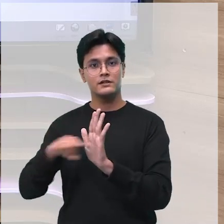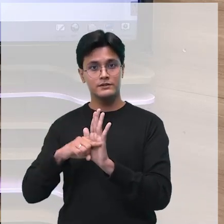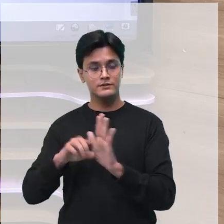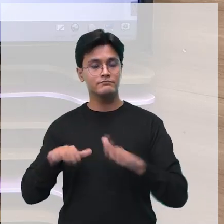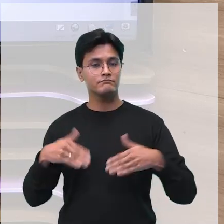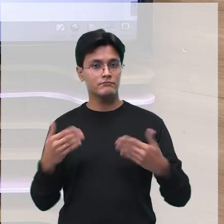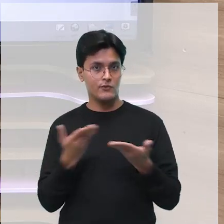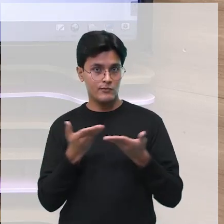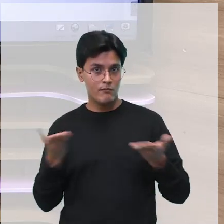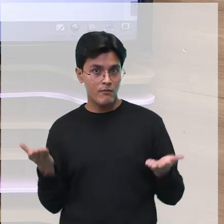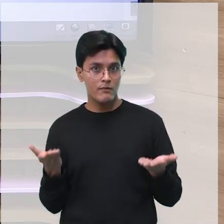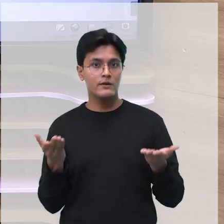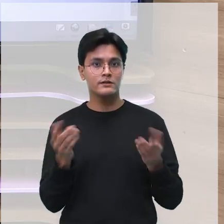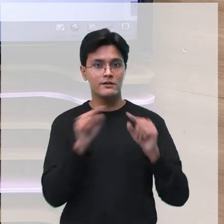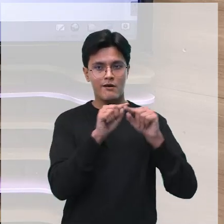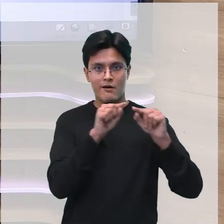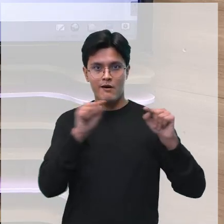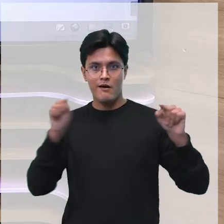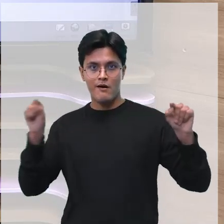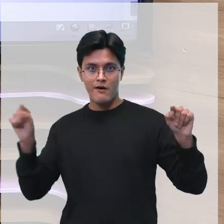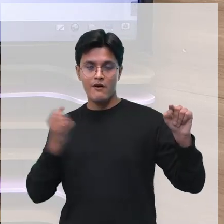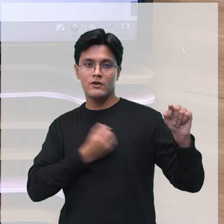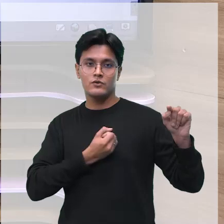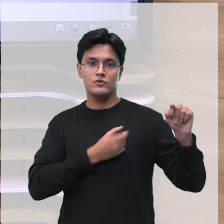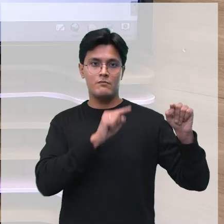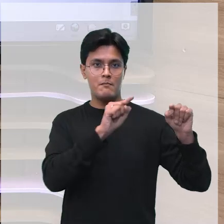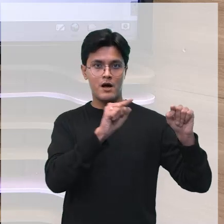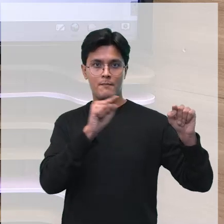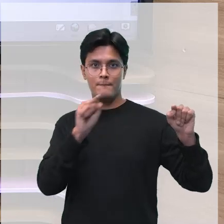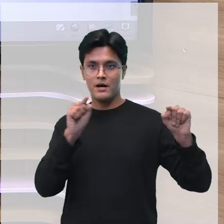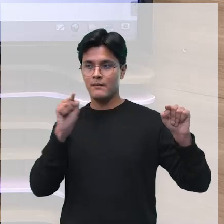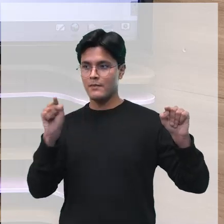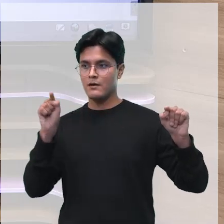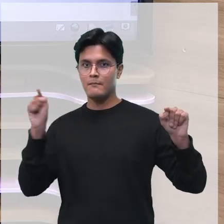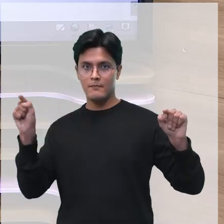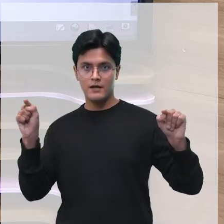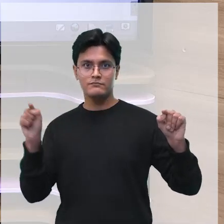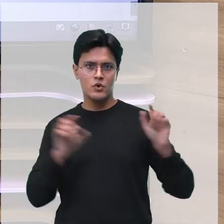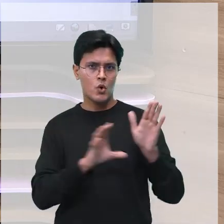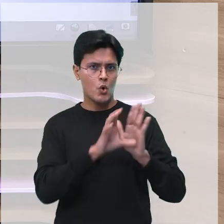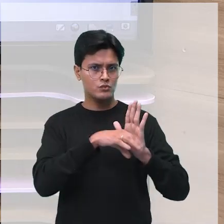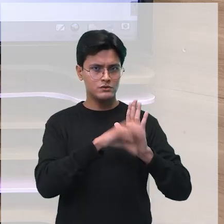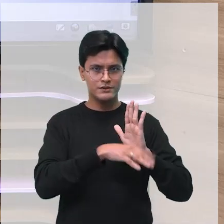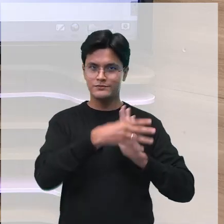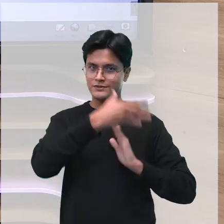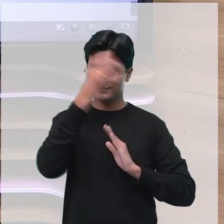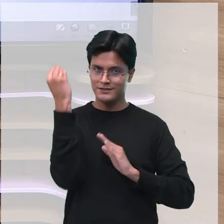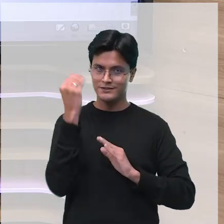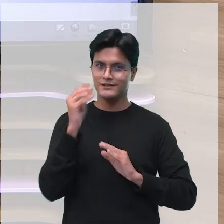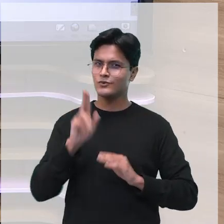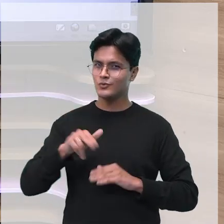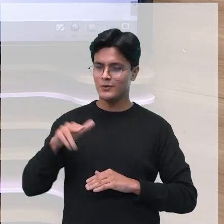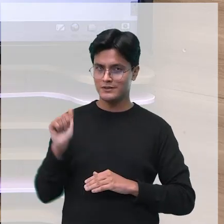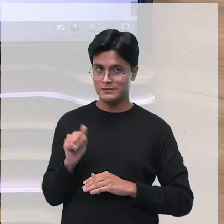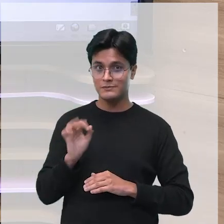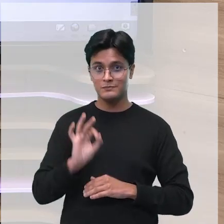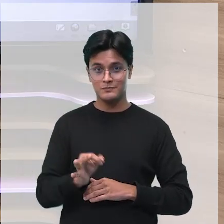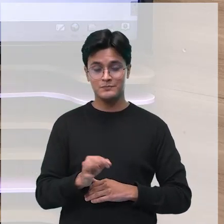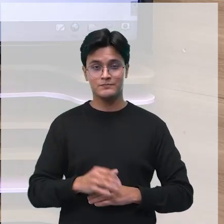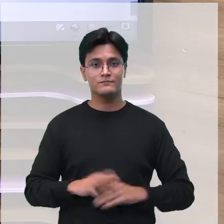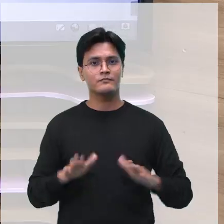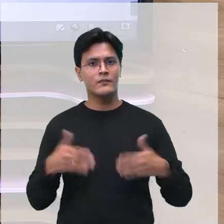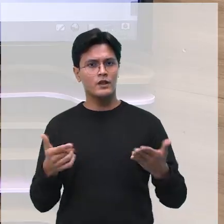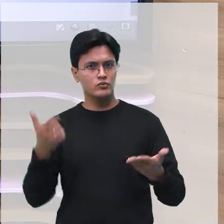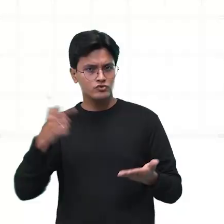é a reta numérica você não vai esquecer nunca mais desse conceito de reta numérica beleza vamos voltar então